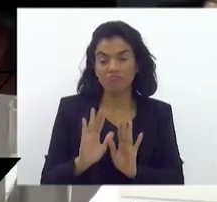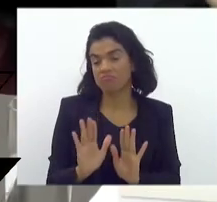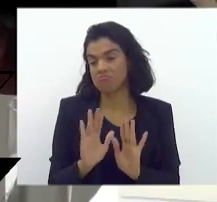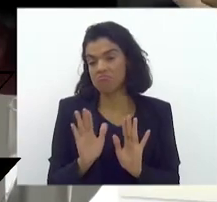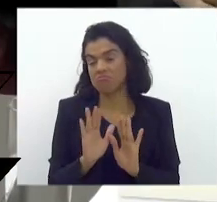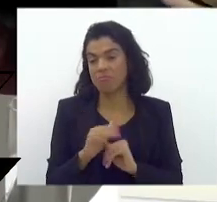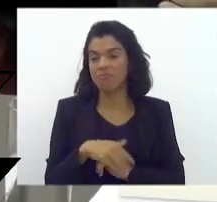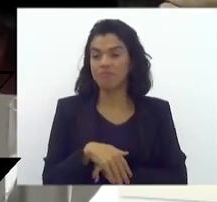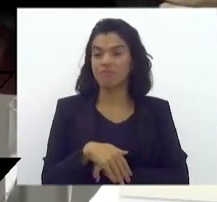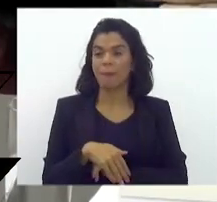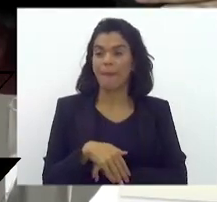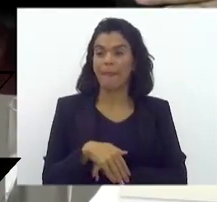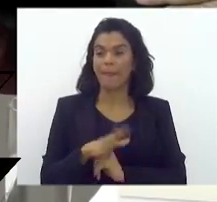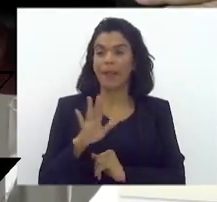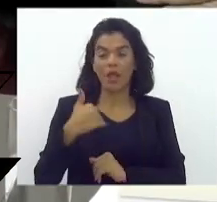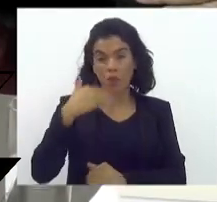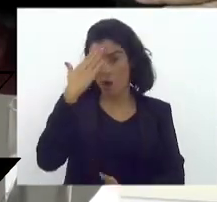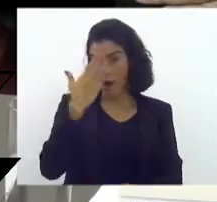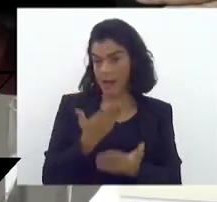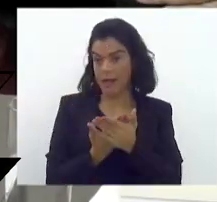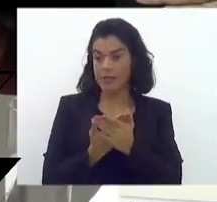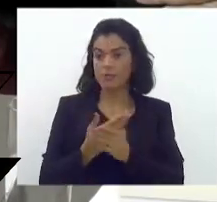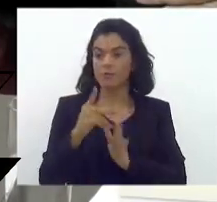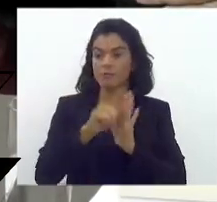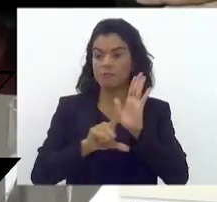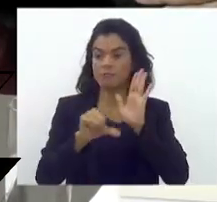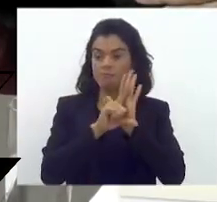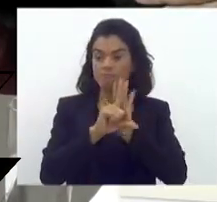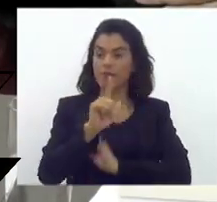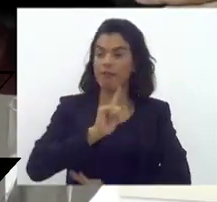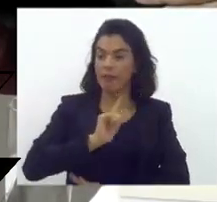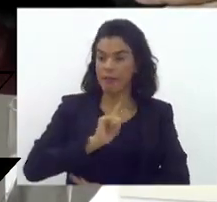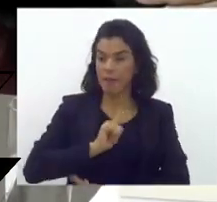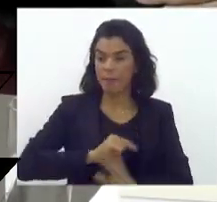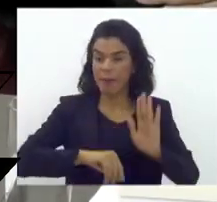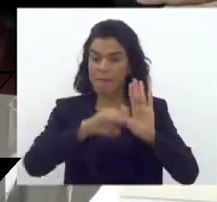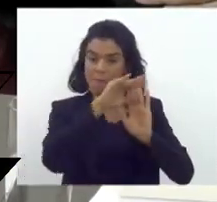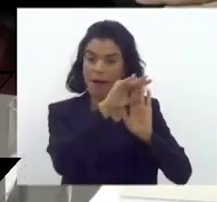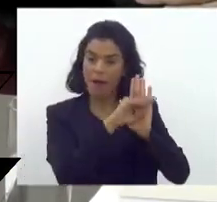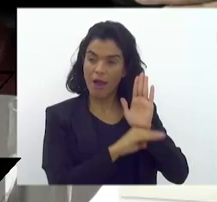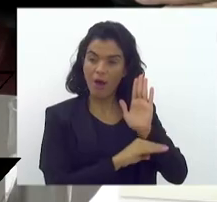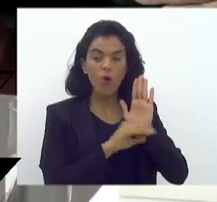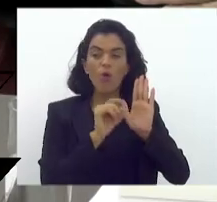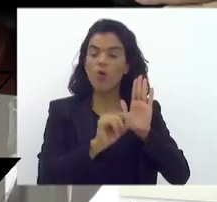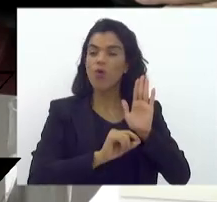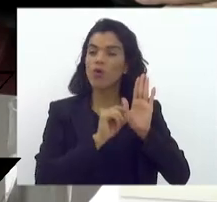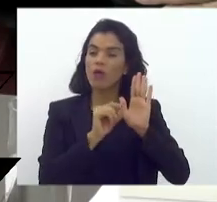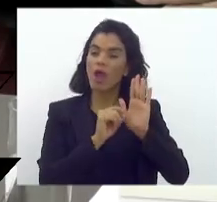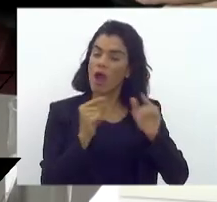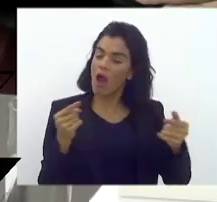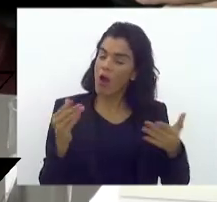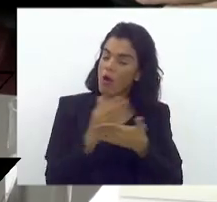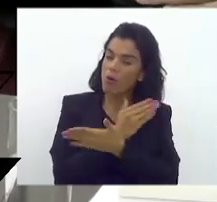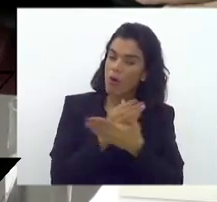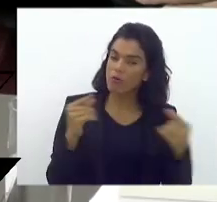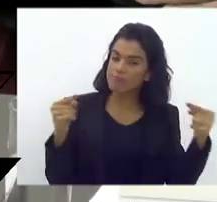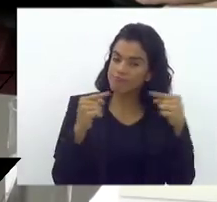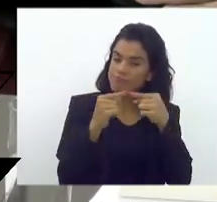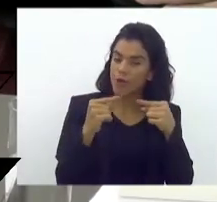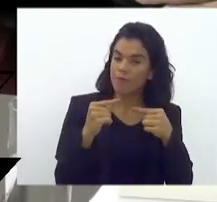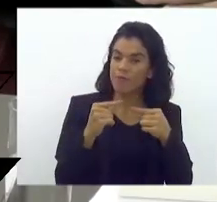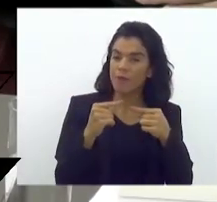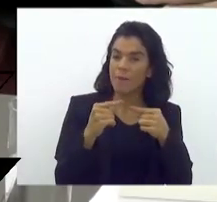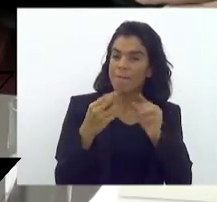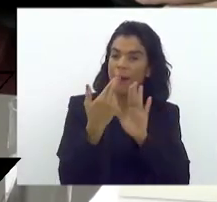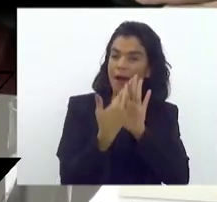rapidamente. Acredito que o projeto deva ter, também no seu escopo, alguma coisa para regulamentação do governo do